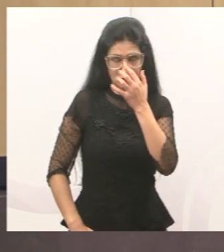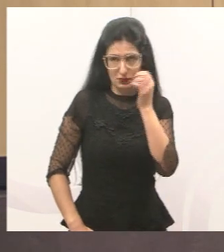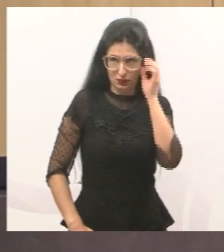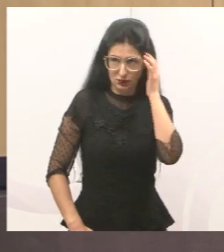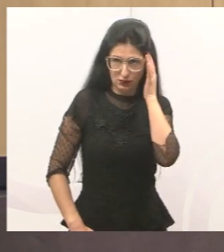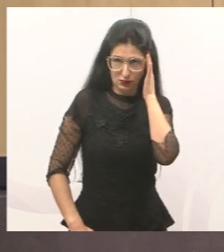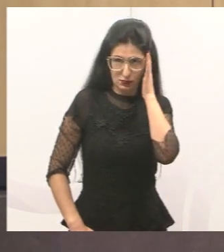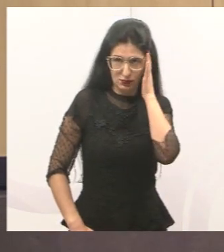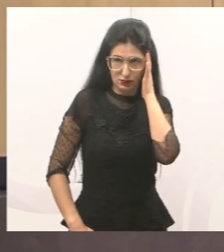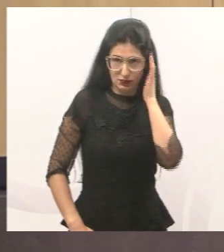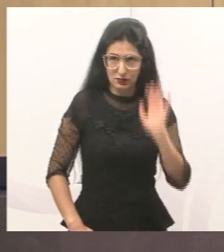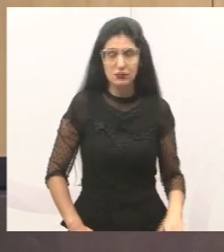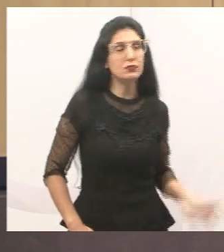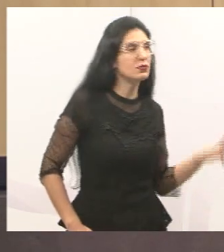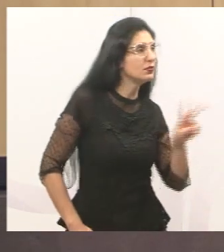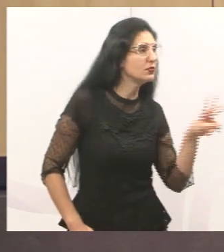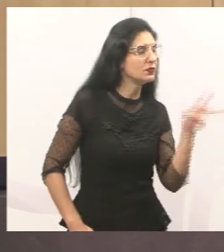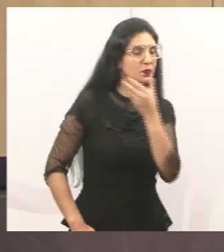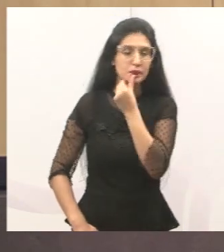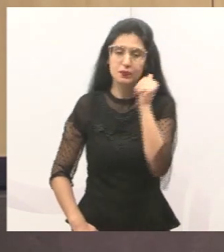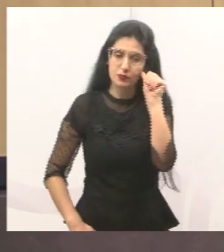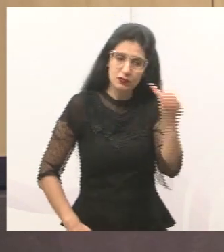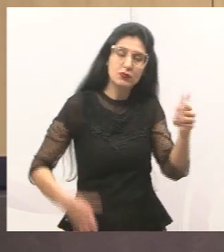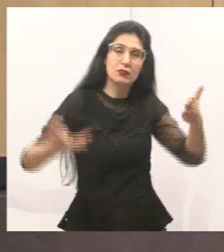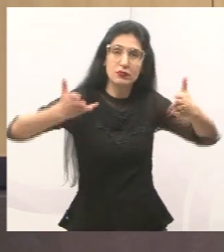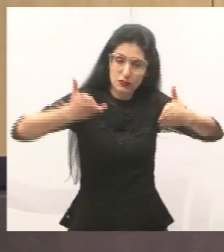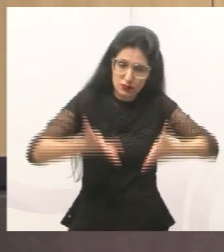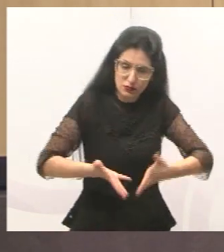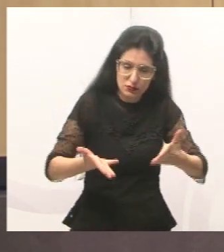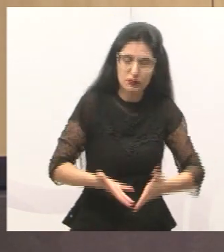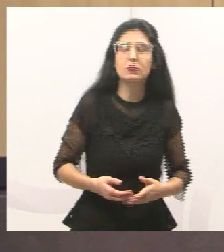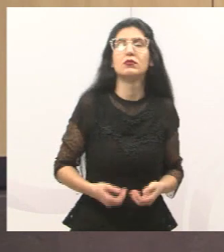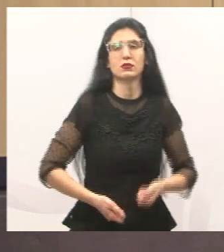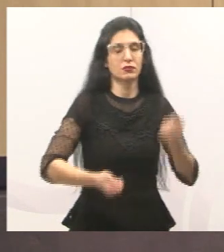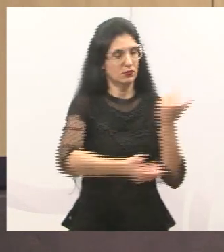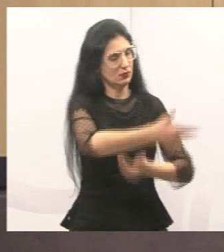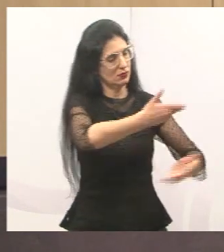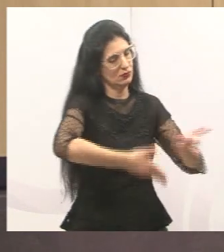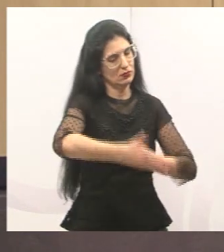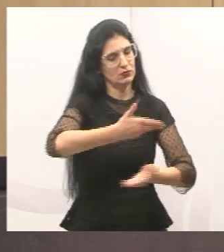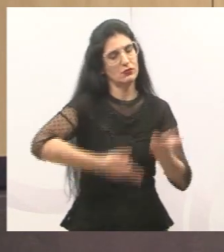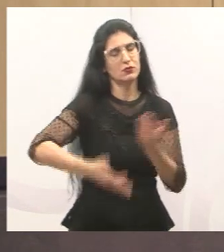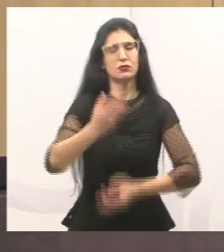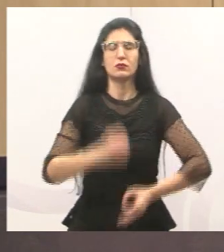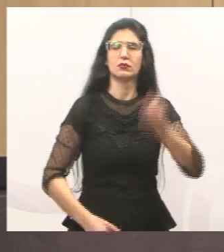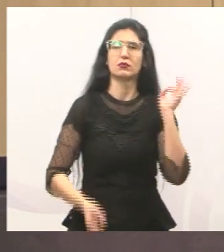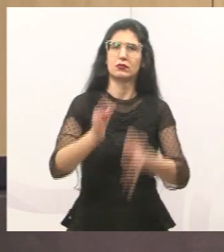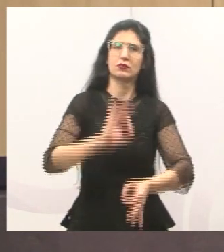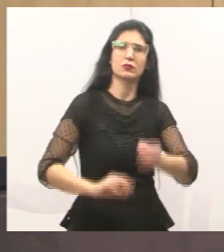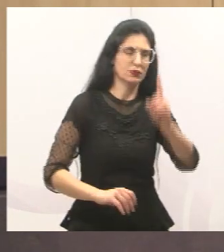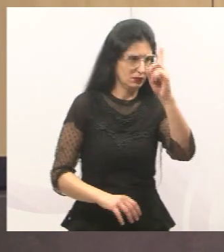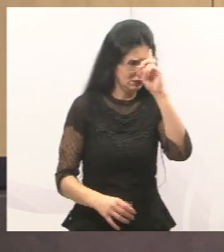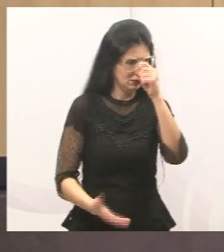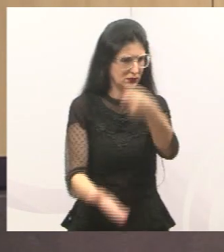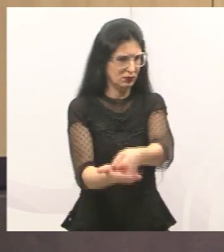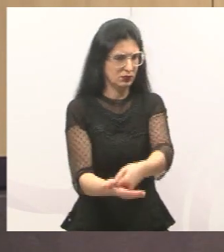Senhores e senhoras vereadores, passaremos então à discussão e julgamento das contas do exercício